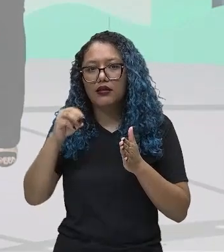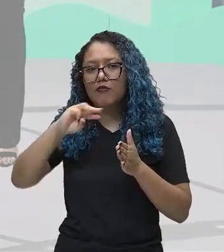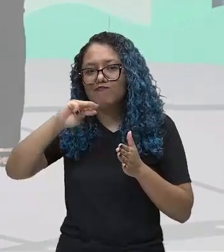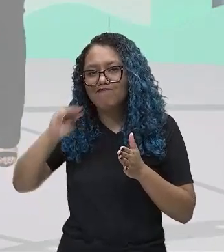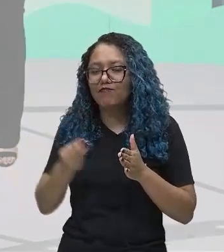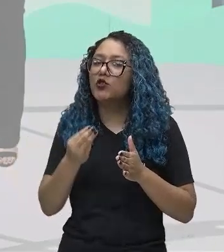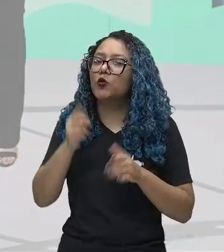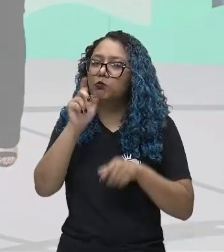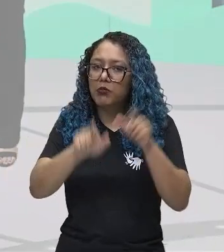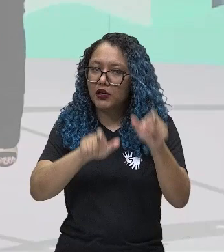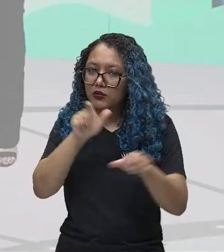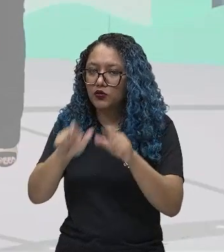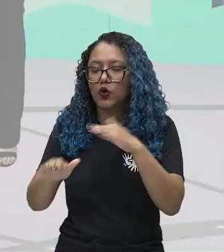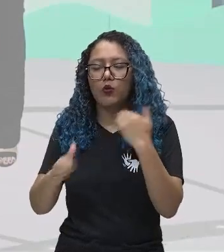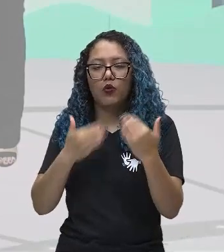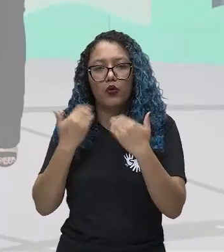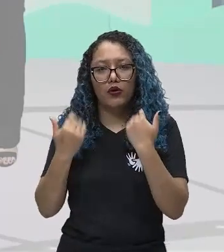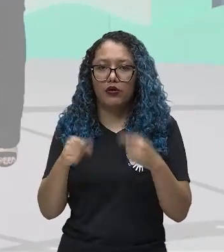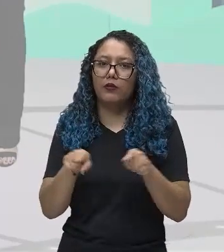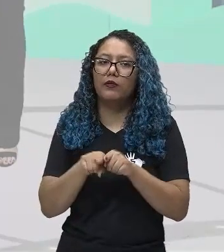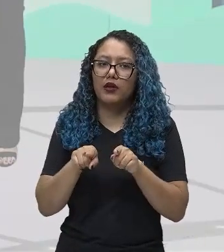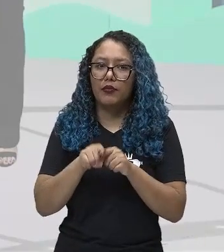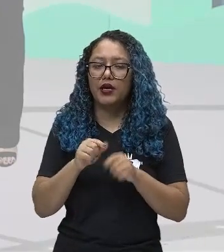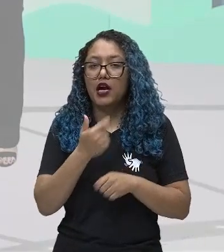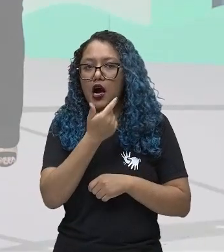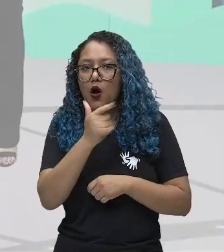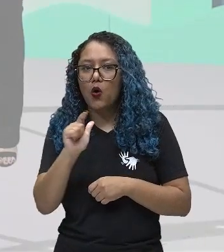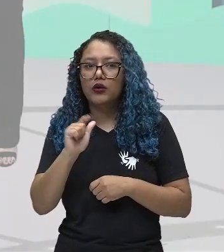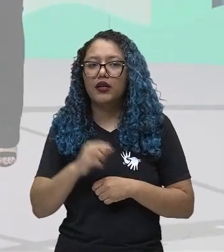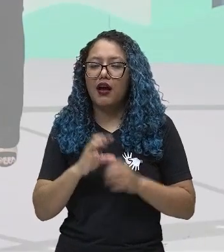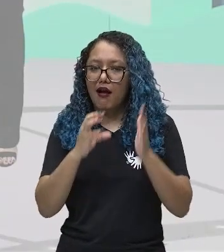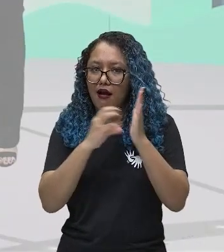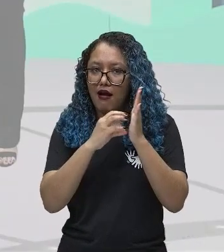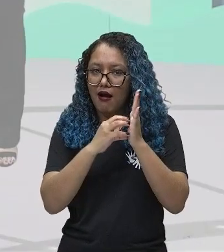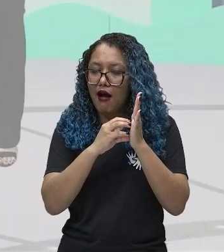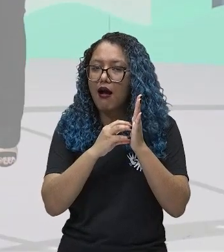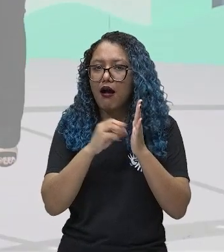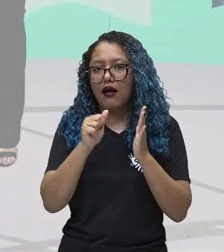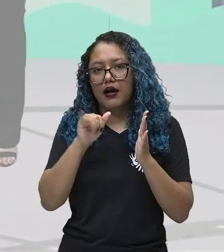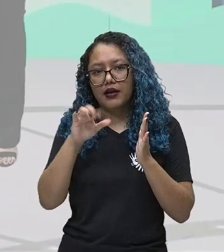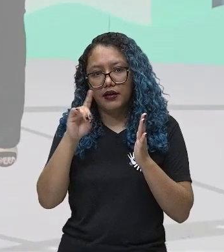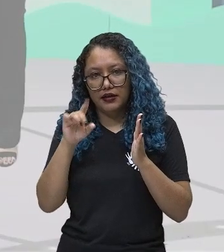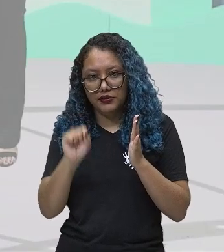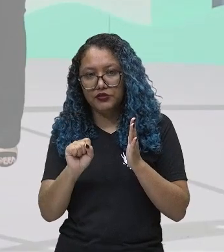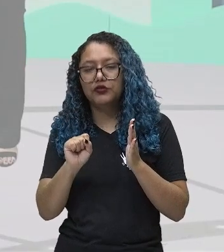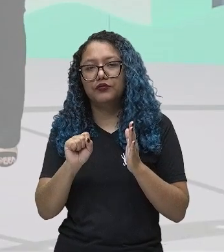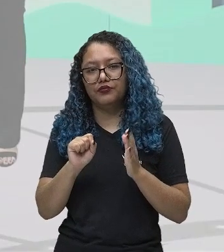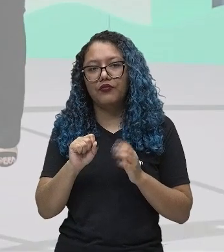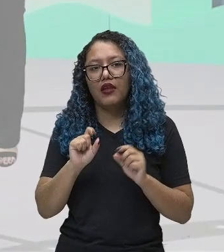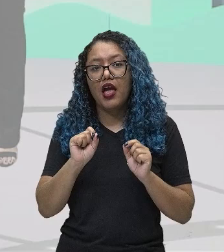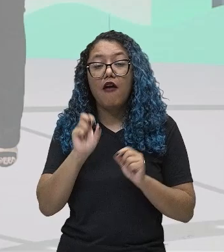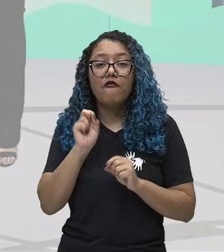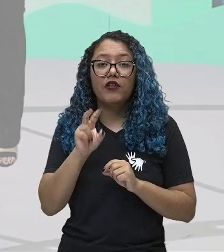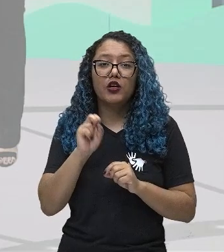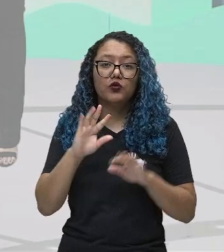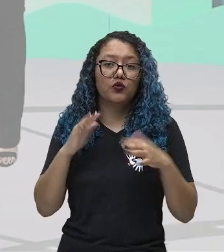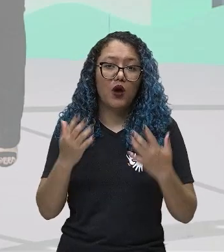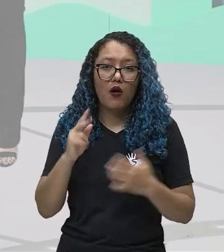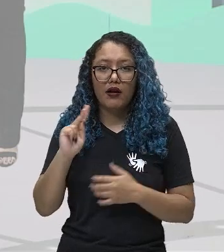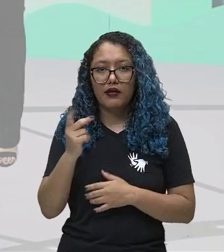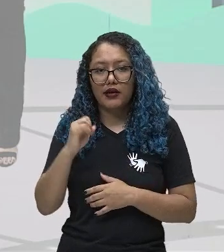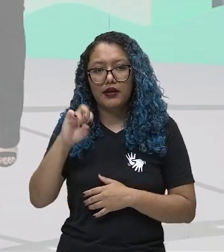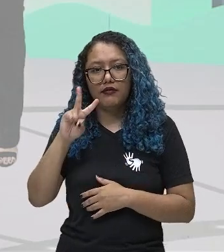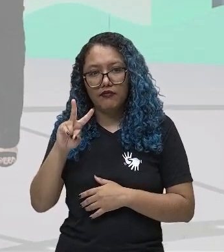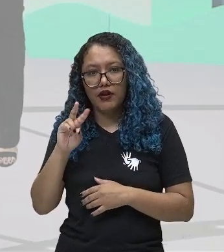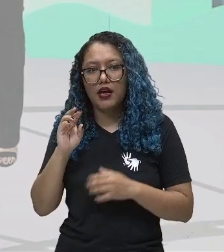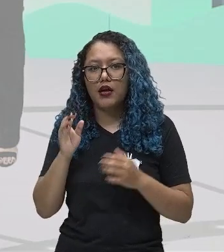A outra pandemia que eu vou apresentar para vocês é a AIDS, né? Causada aí pelo vírus HIV e ocorreu